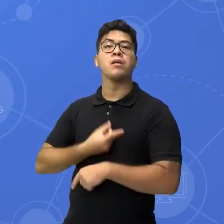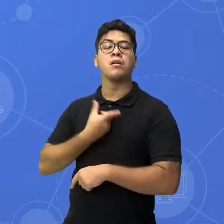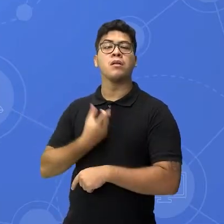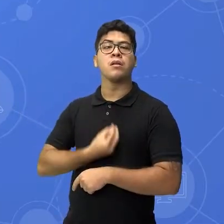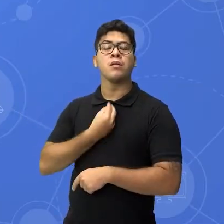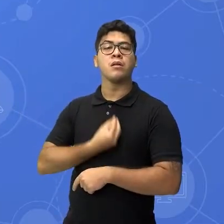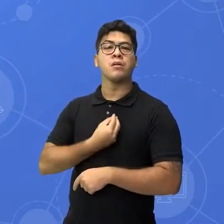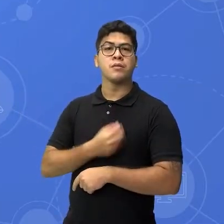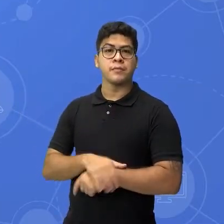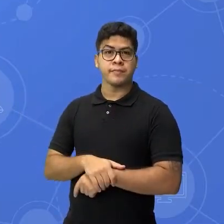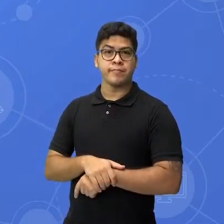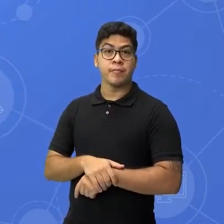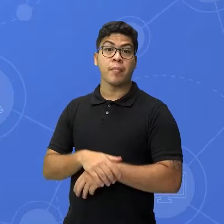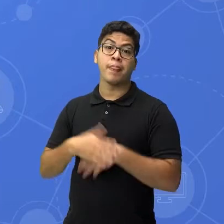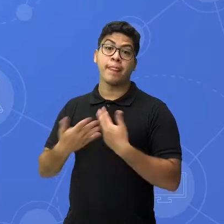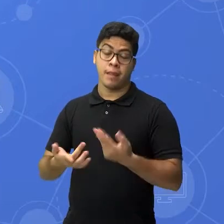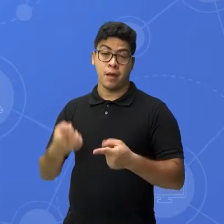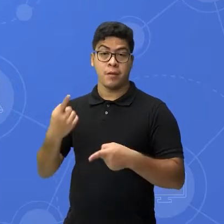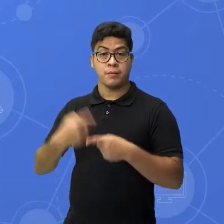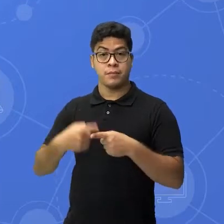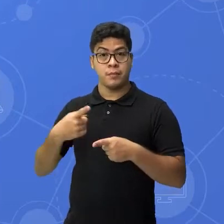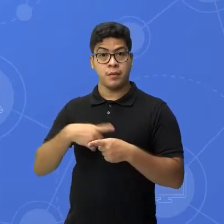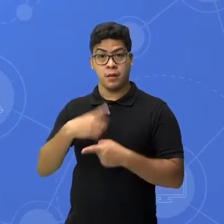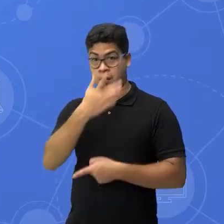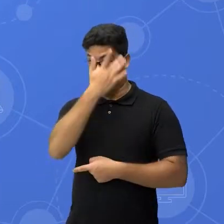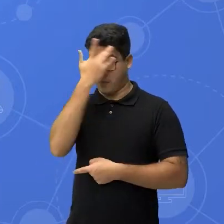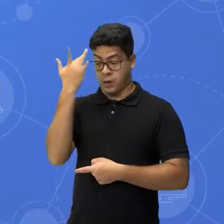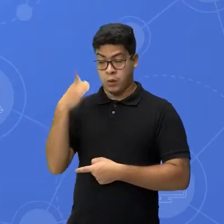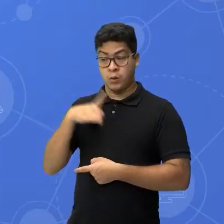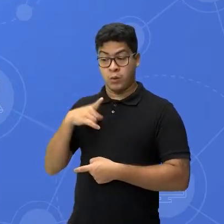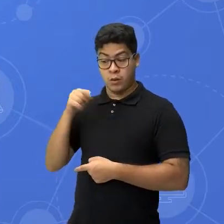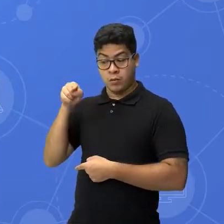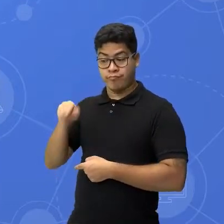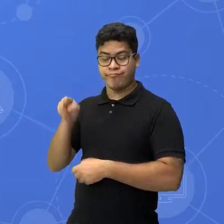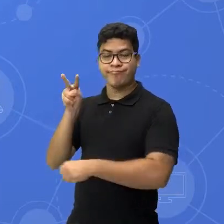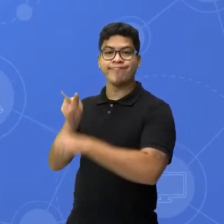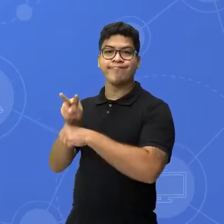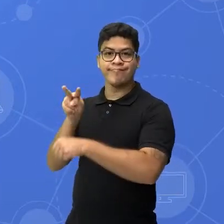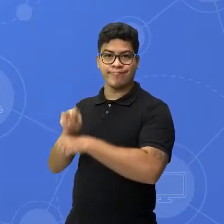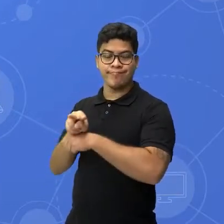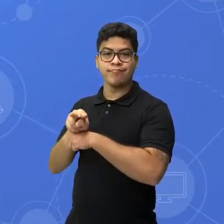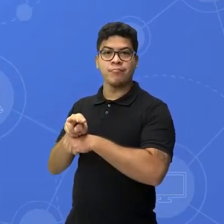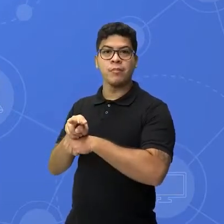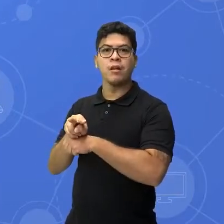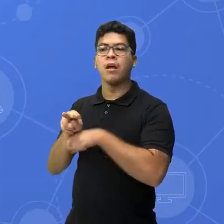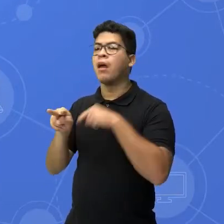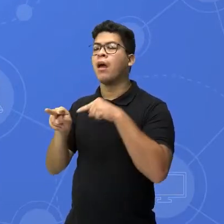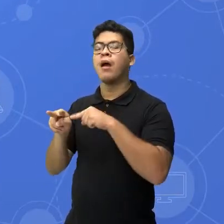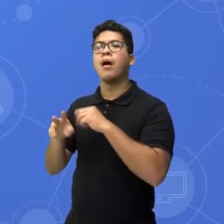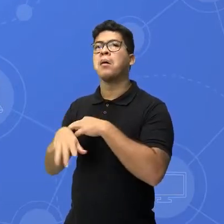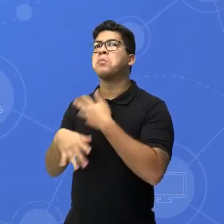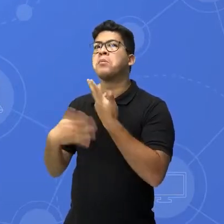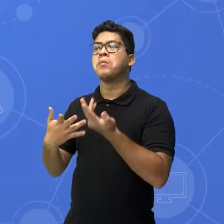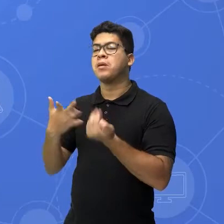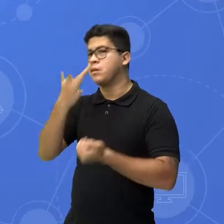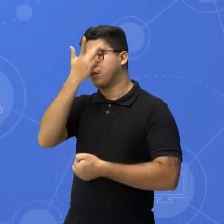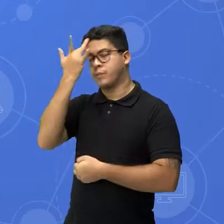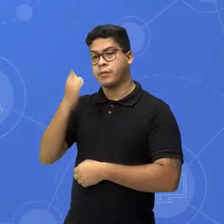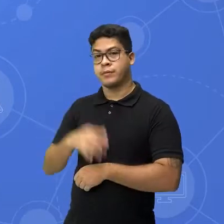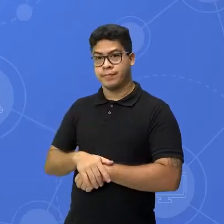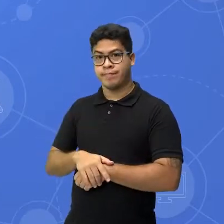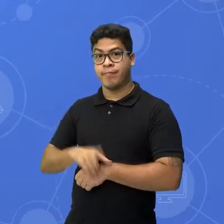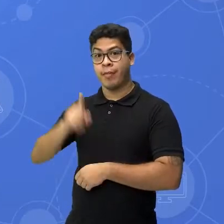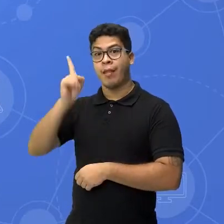essa população tradicional, ela é responsável pela preservação também do nosso meio ambiente,